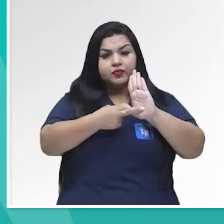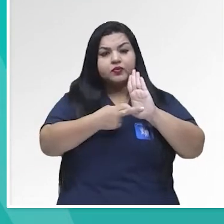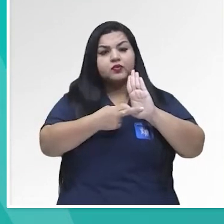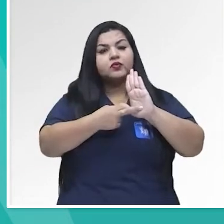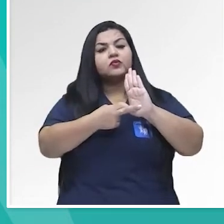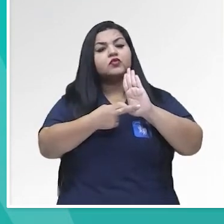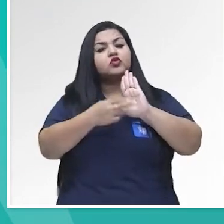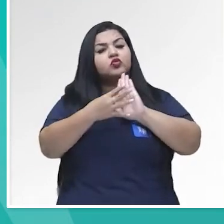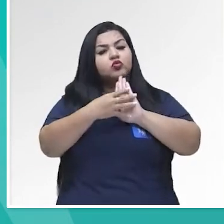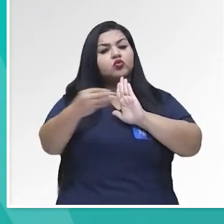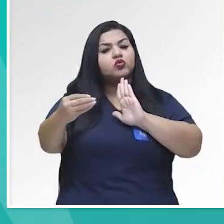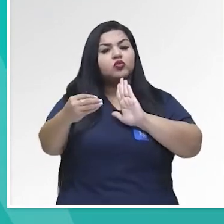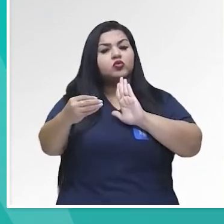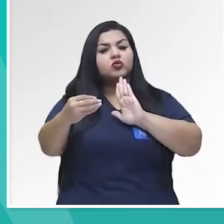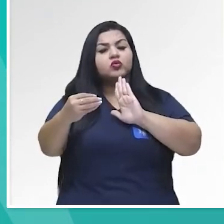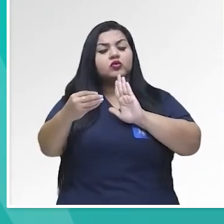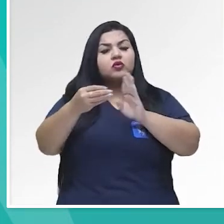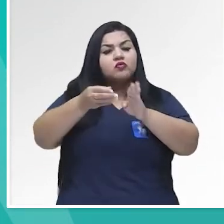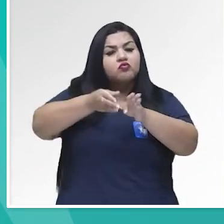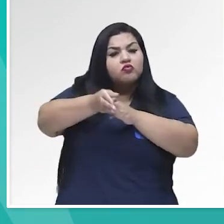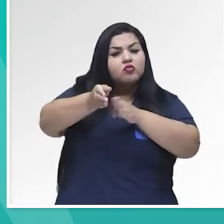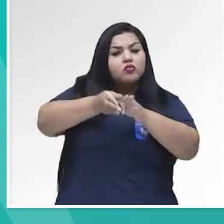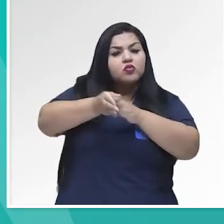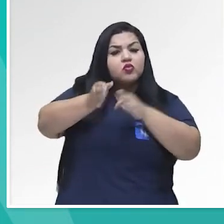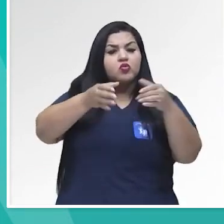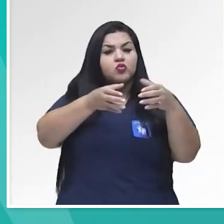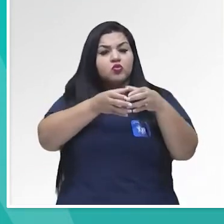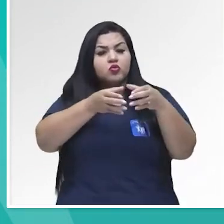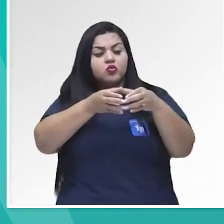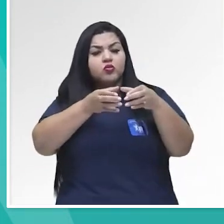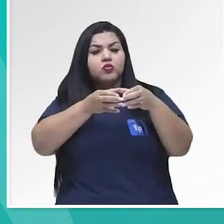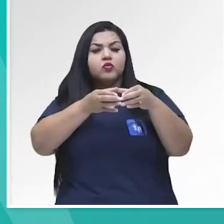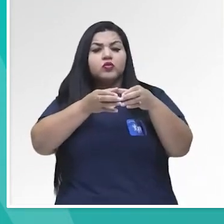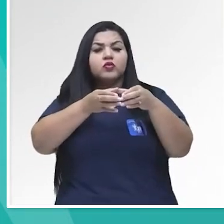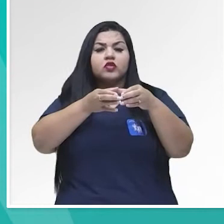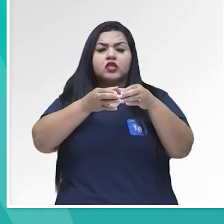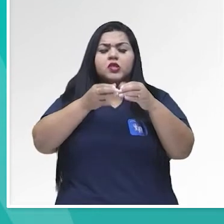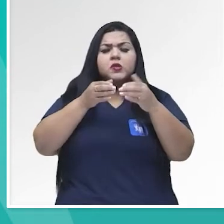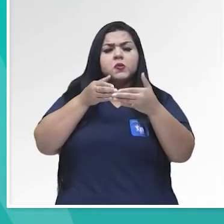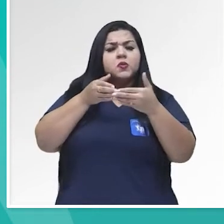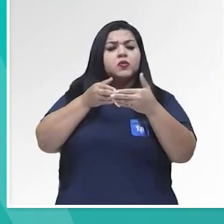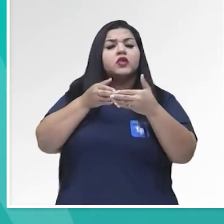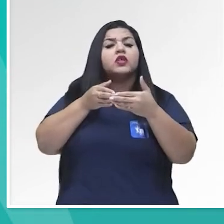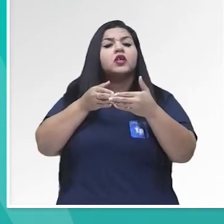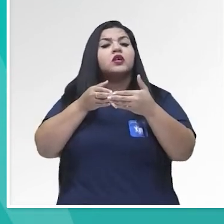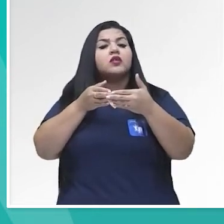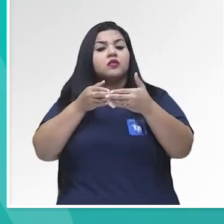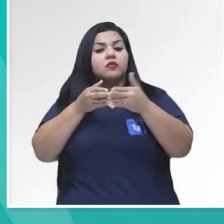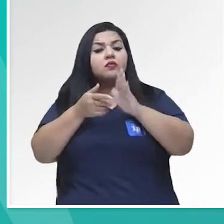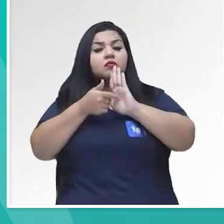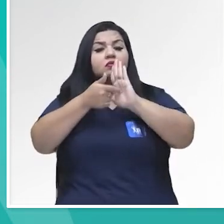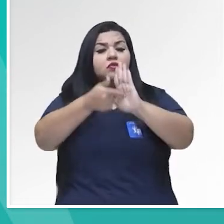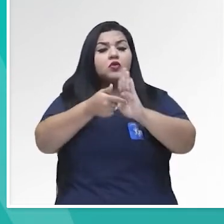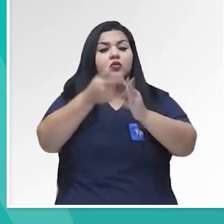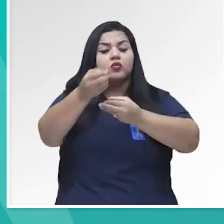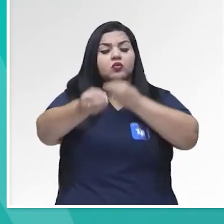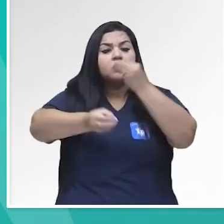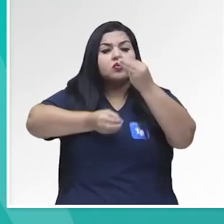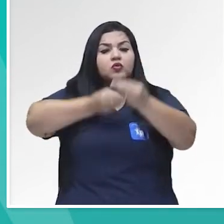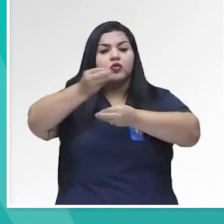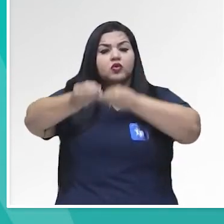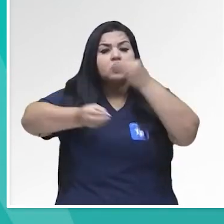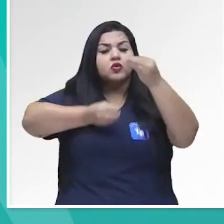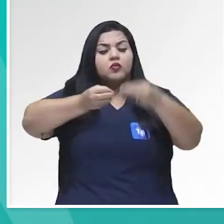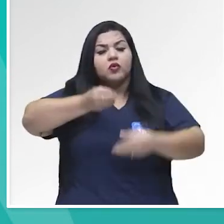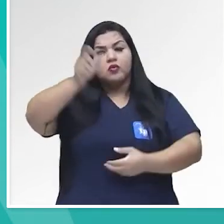modelos, orientadores de um grupo que estabelece limites e que determinam como um indivíduo